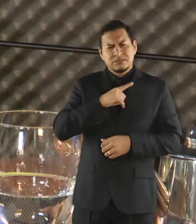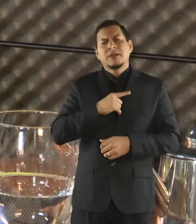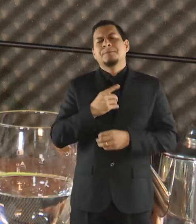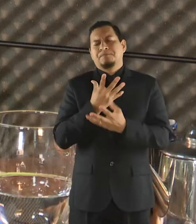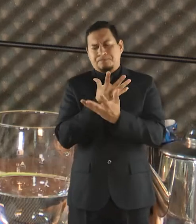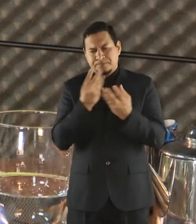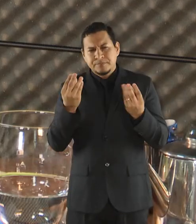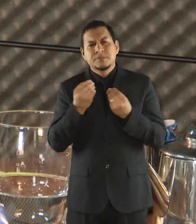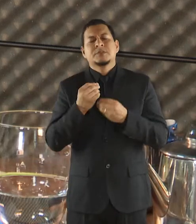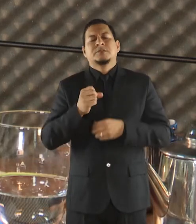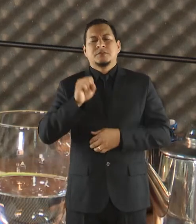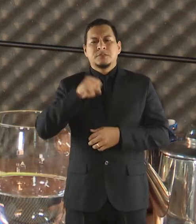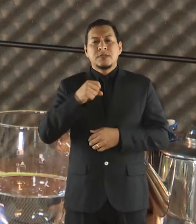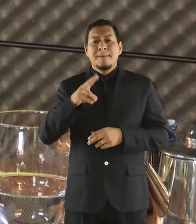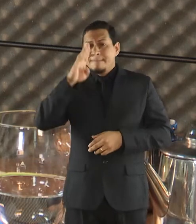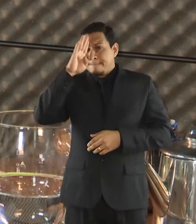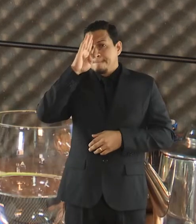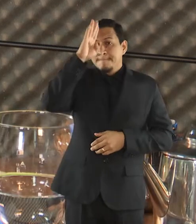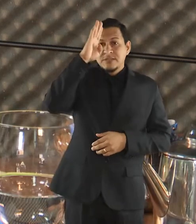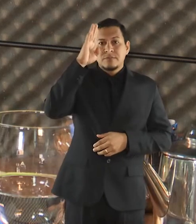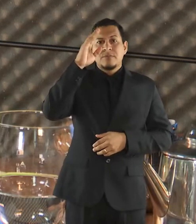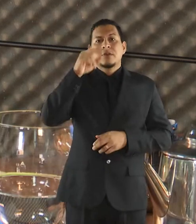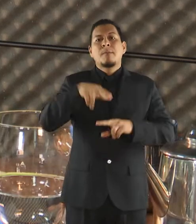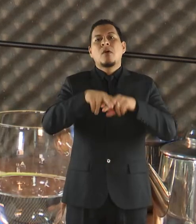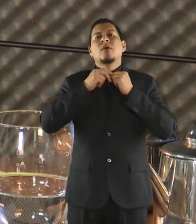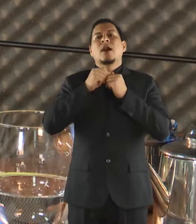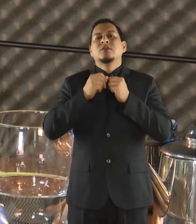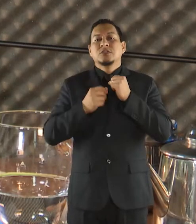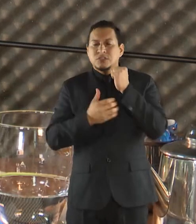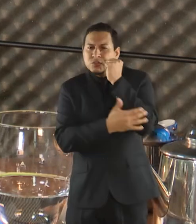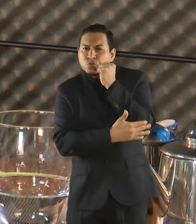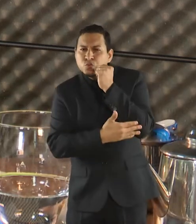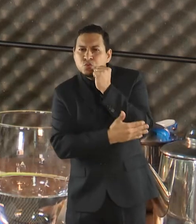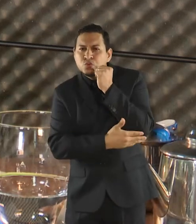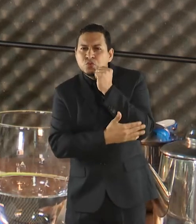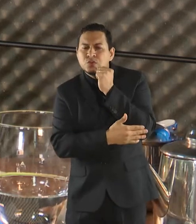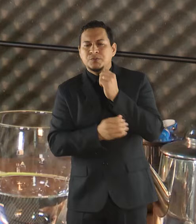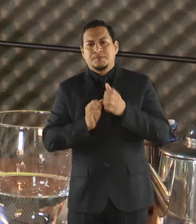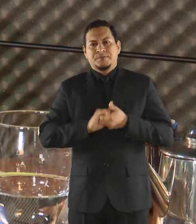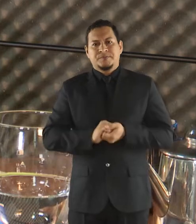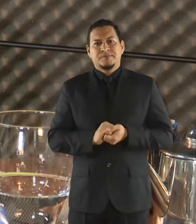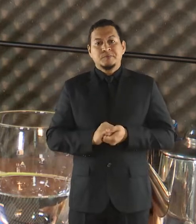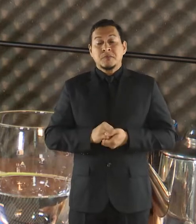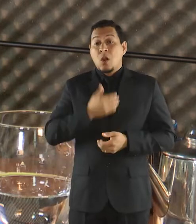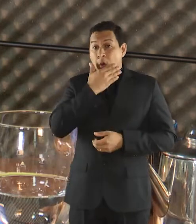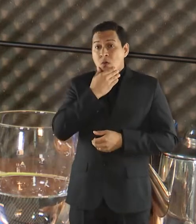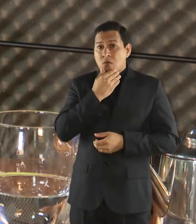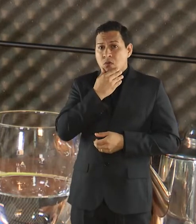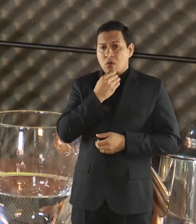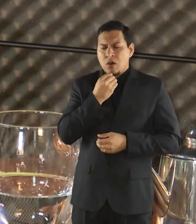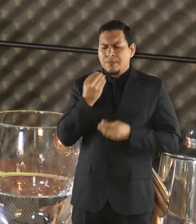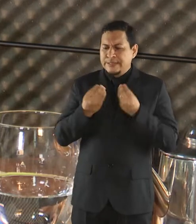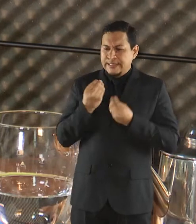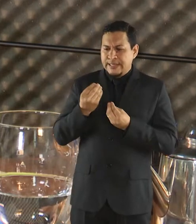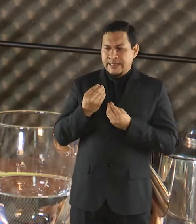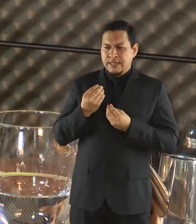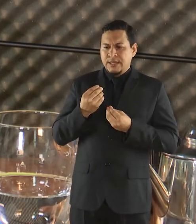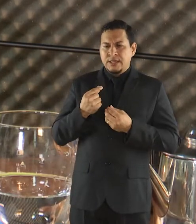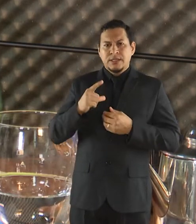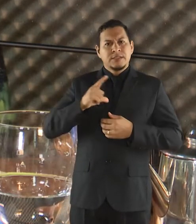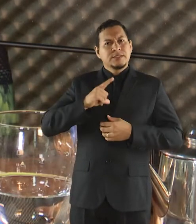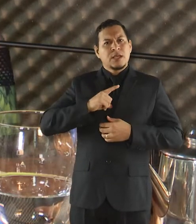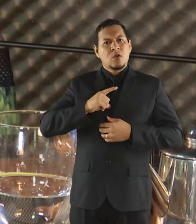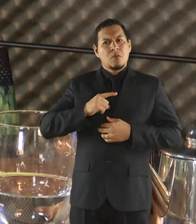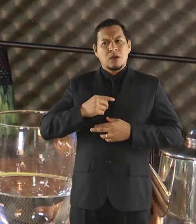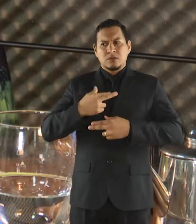Muitas. Principalmente da desconfiança da traição, né? A desconfiança da traição. O homem, ele lida com a